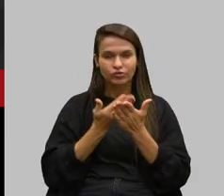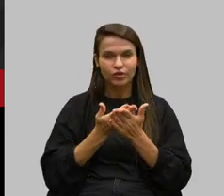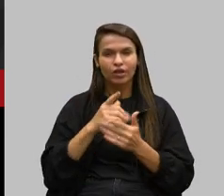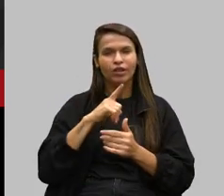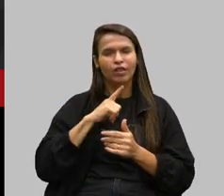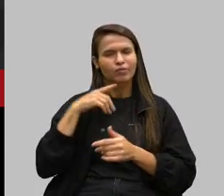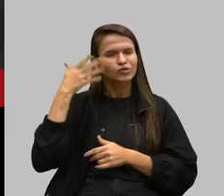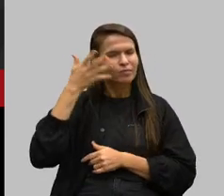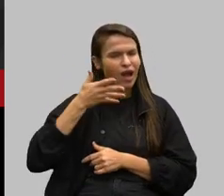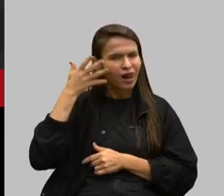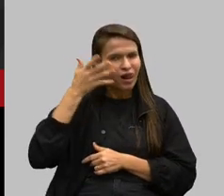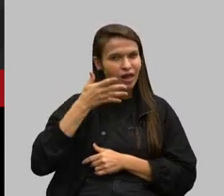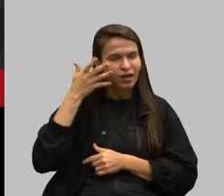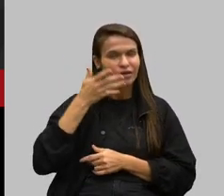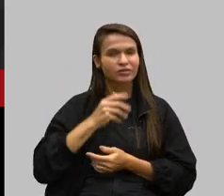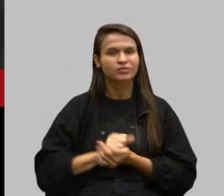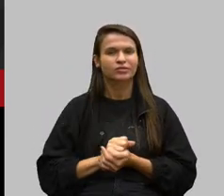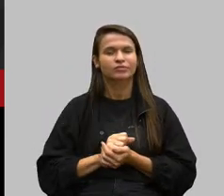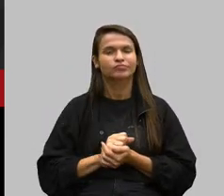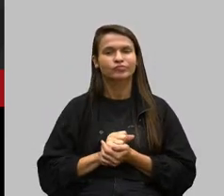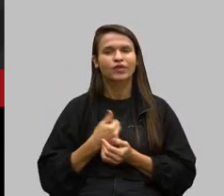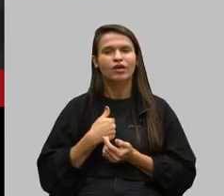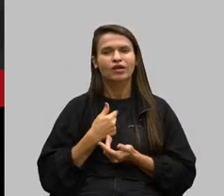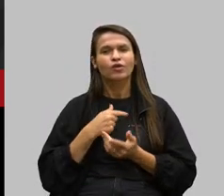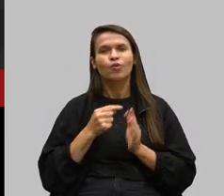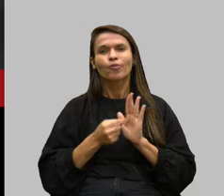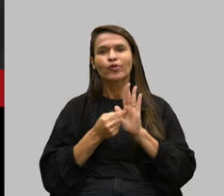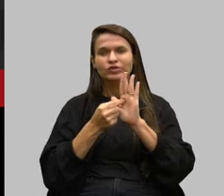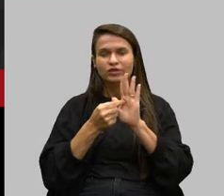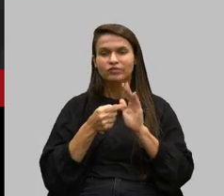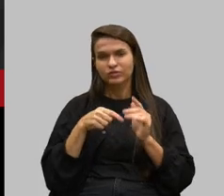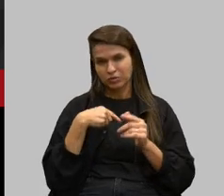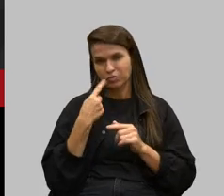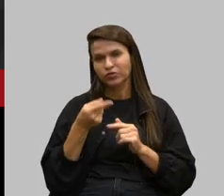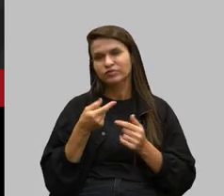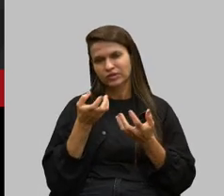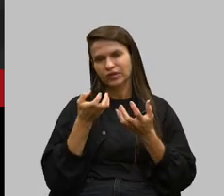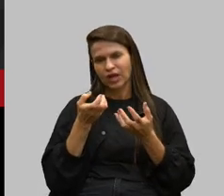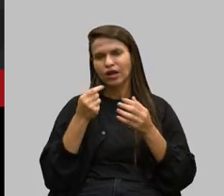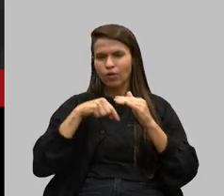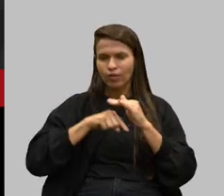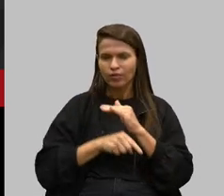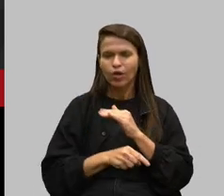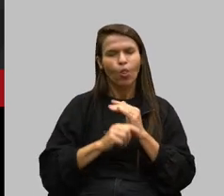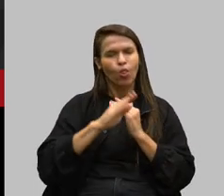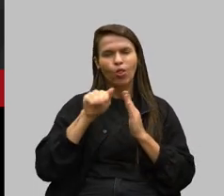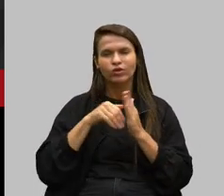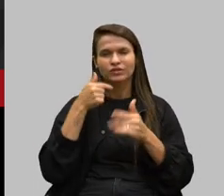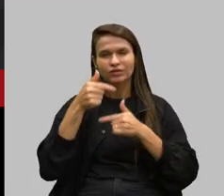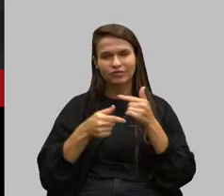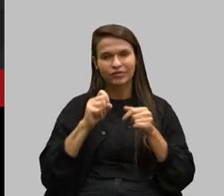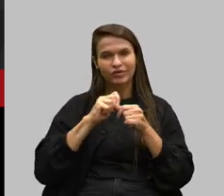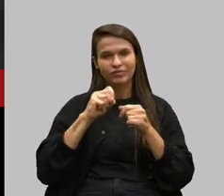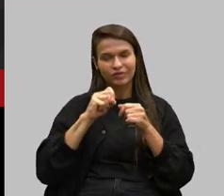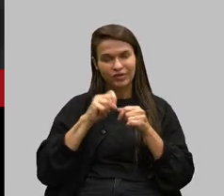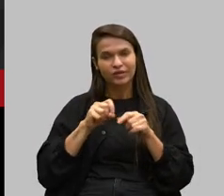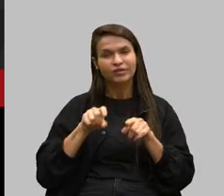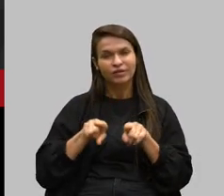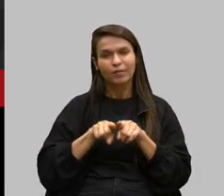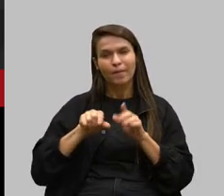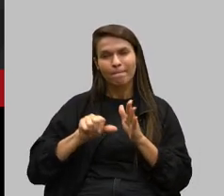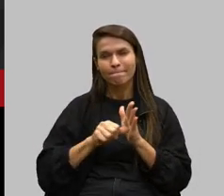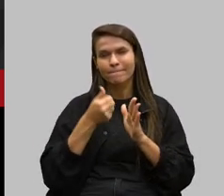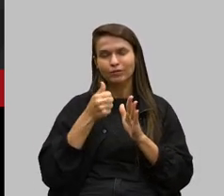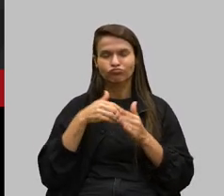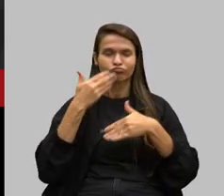palestras enfim eu elenquei aí depois se os senhores quiserem eu aprofundo todas as ações que foram feitas também primeira vez e um grande